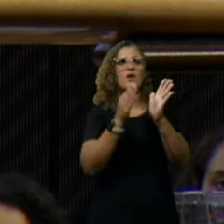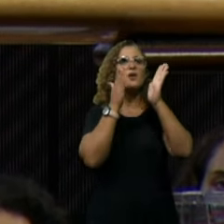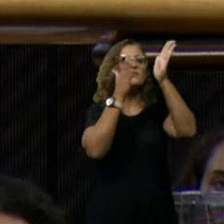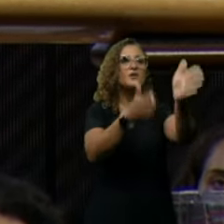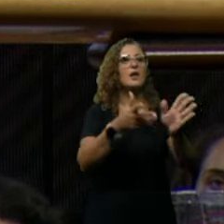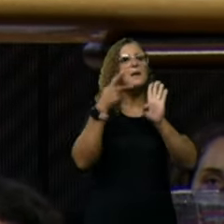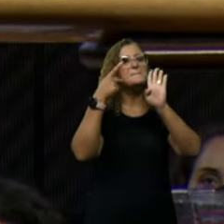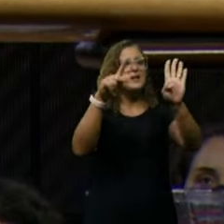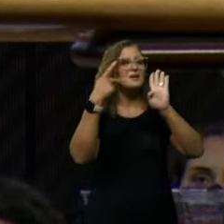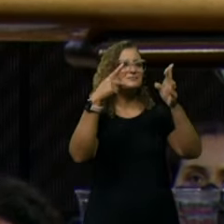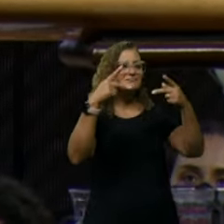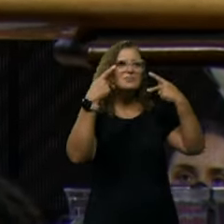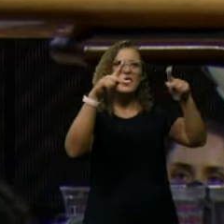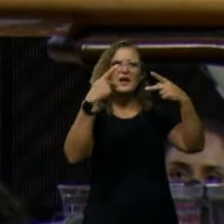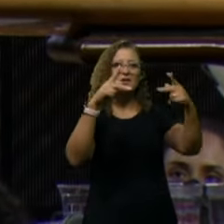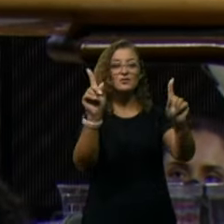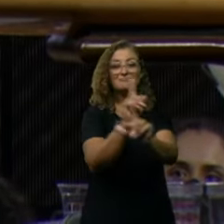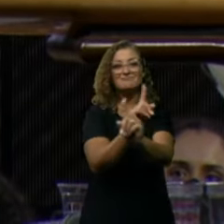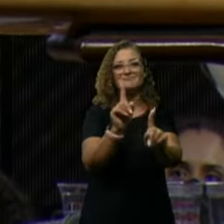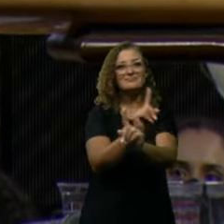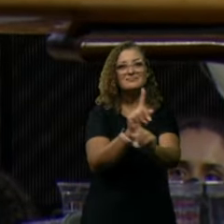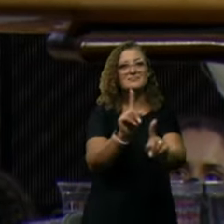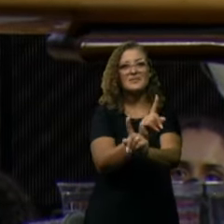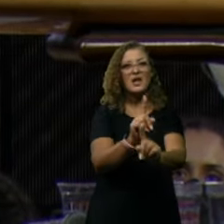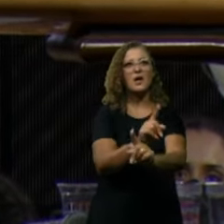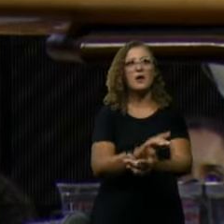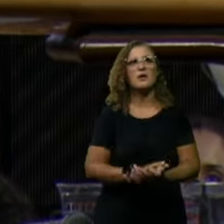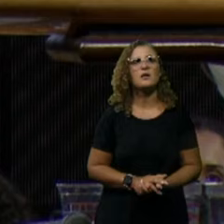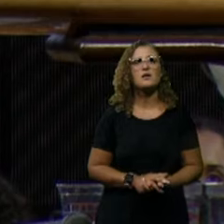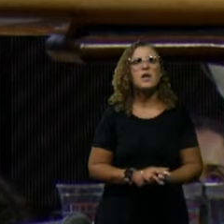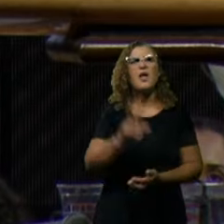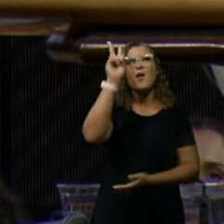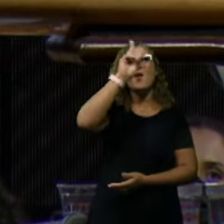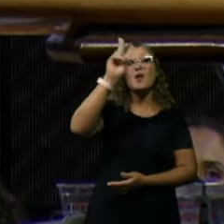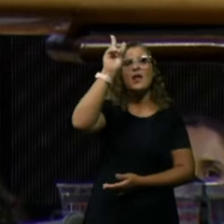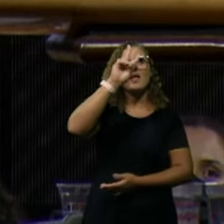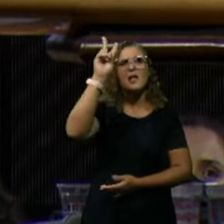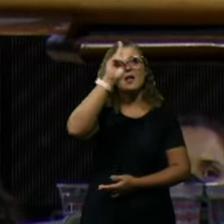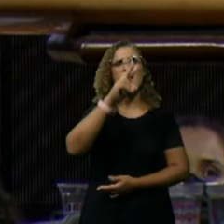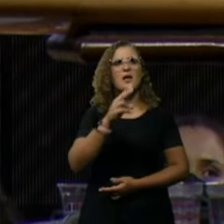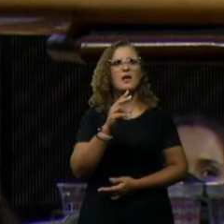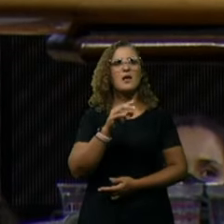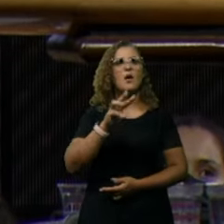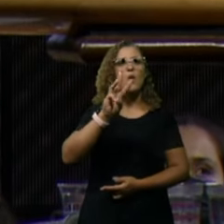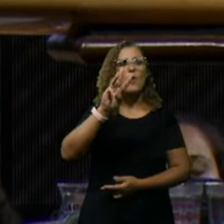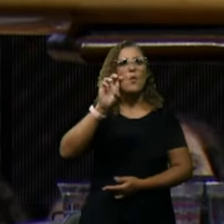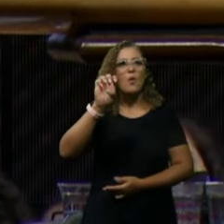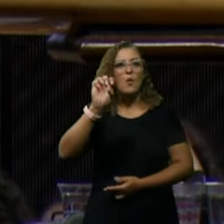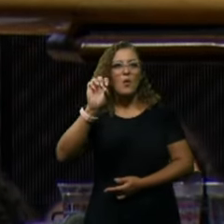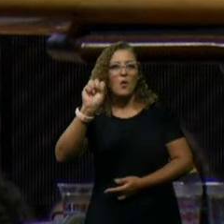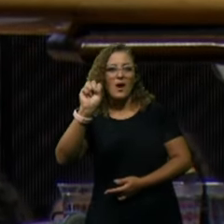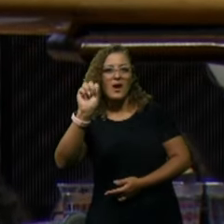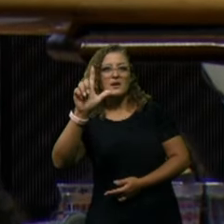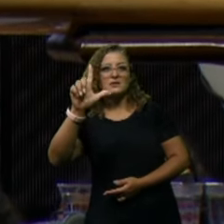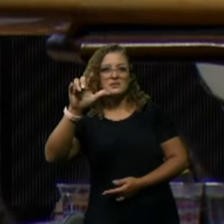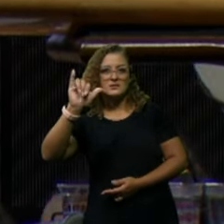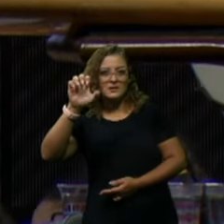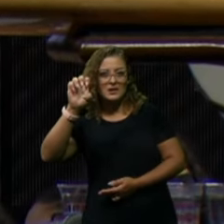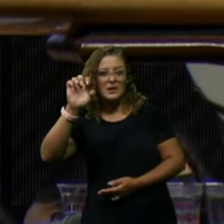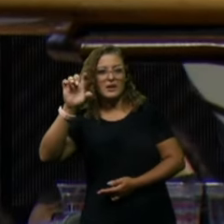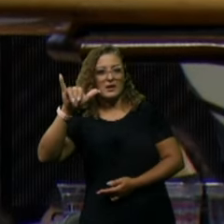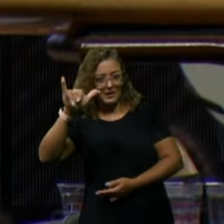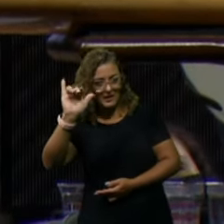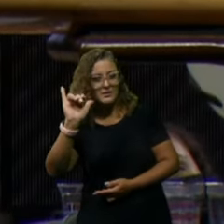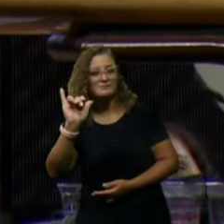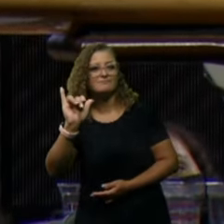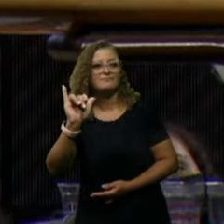e lembrando de história Lembrei de Wesley de tantos outros os nomes cuja a igreja reconhece